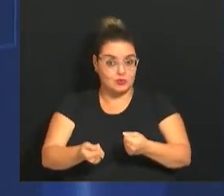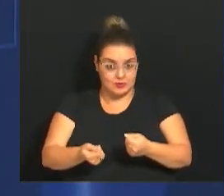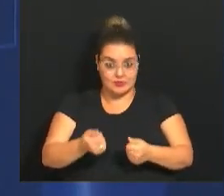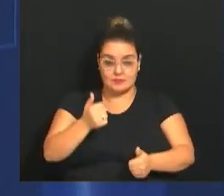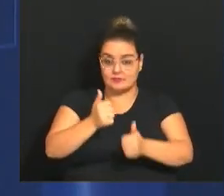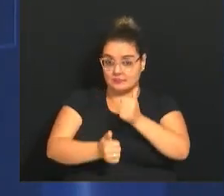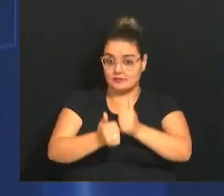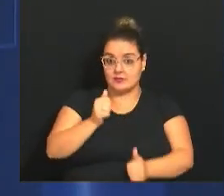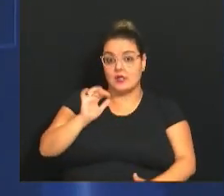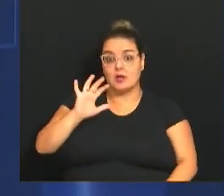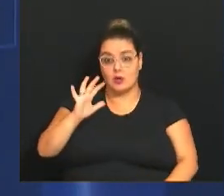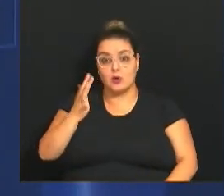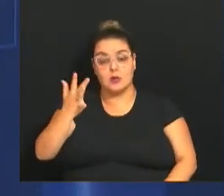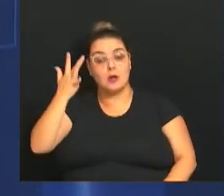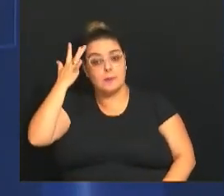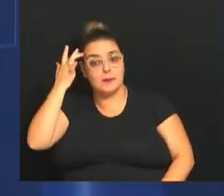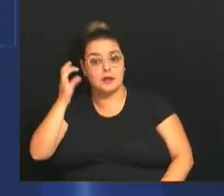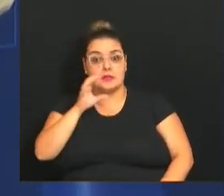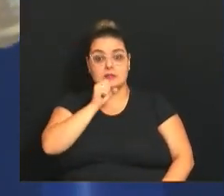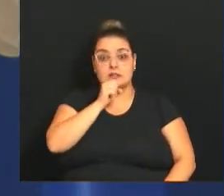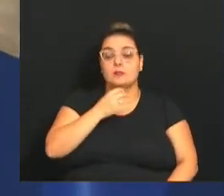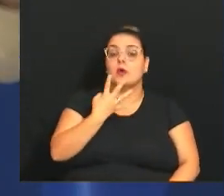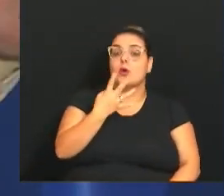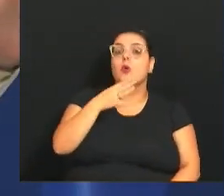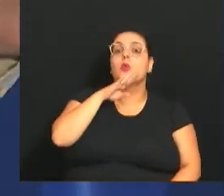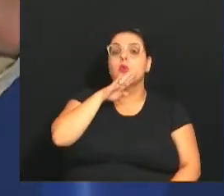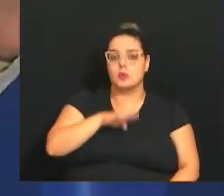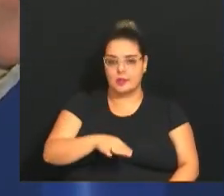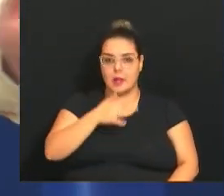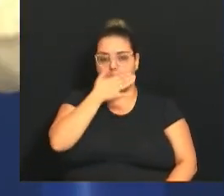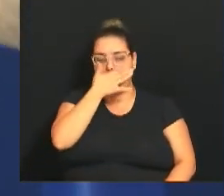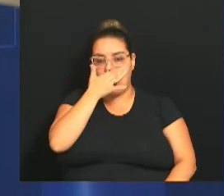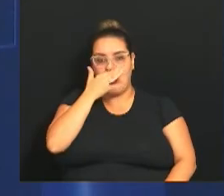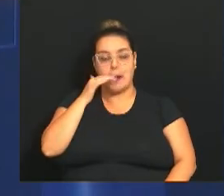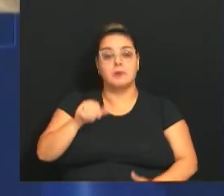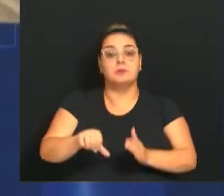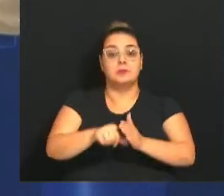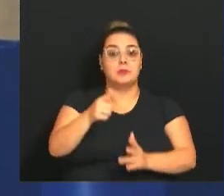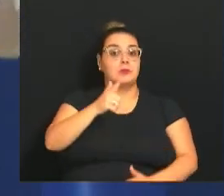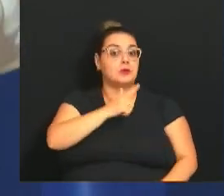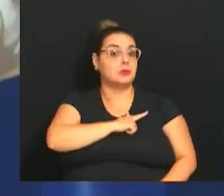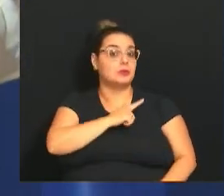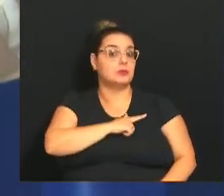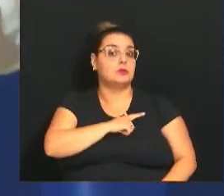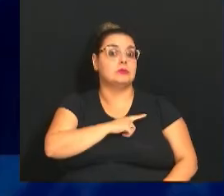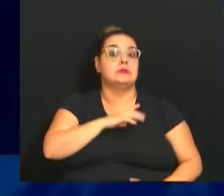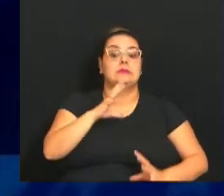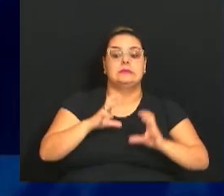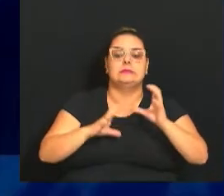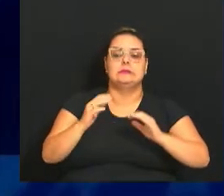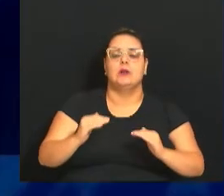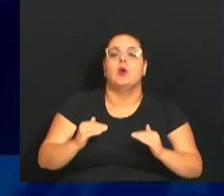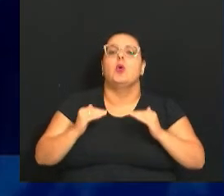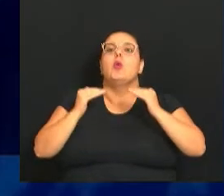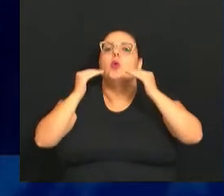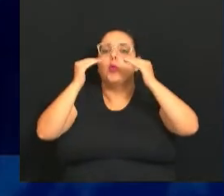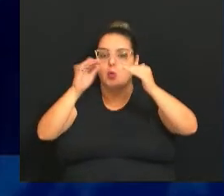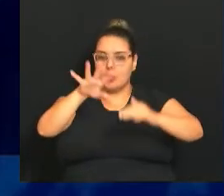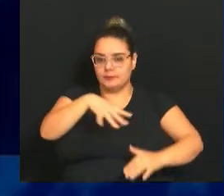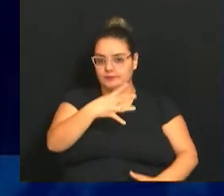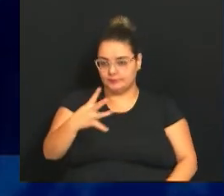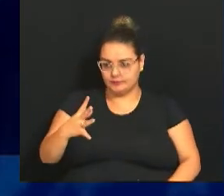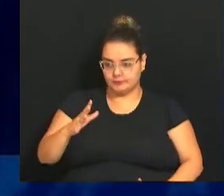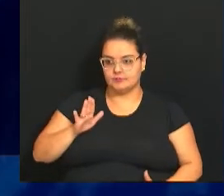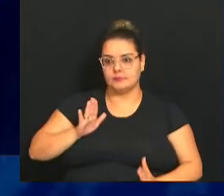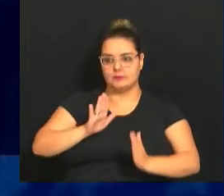acontecendo amanhã no sábado às 4 horas da tarde. Primeiro o Guarani, que briga na parte de cima da tabela, enfrenta o